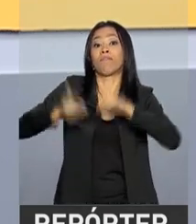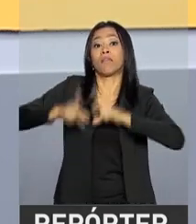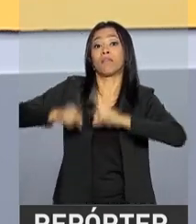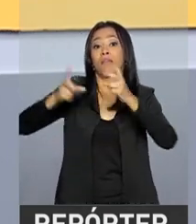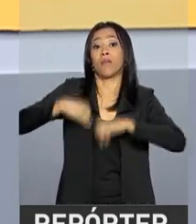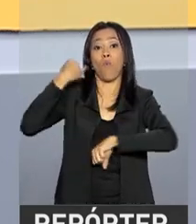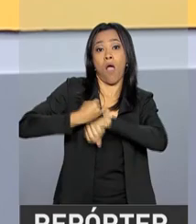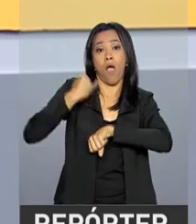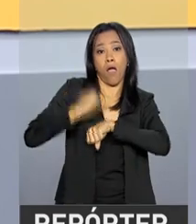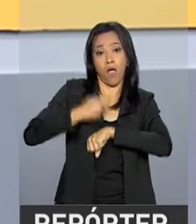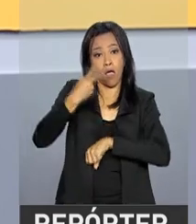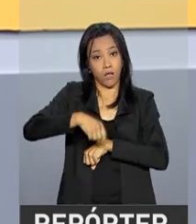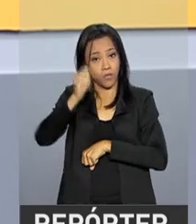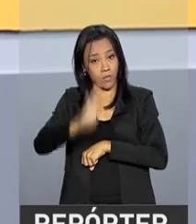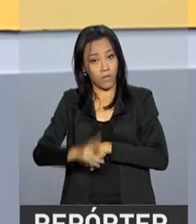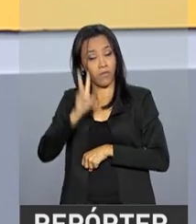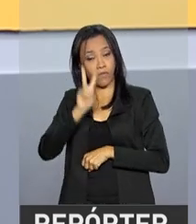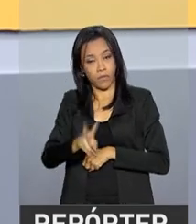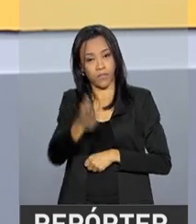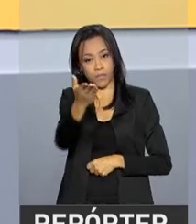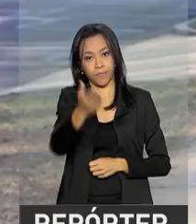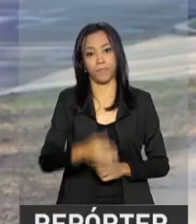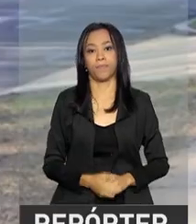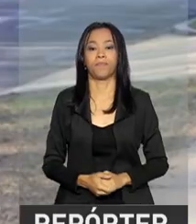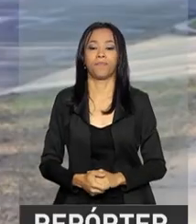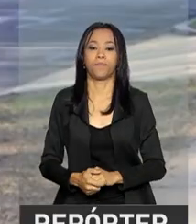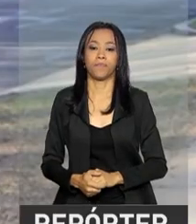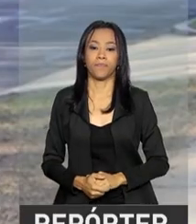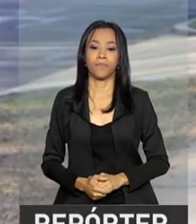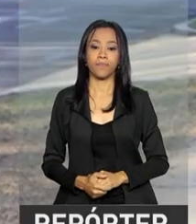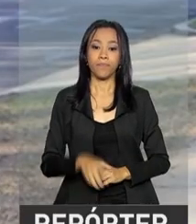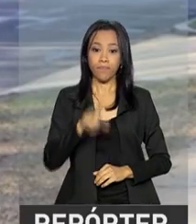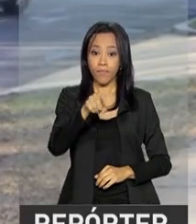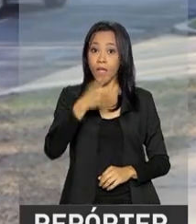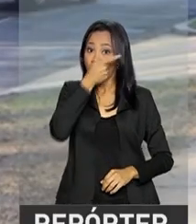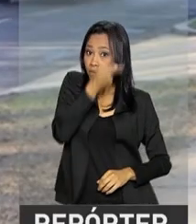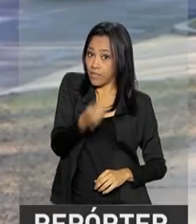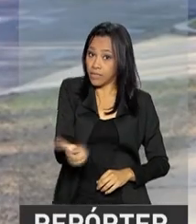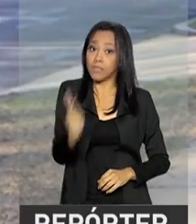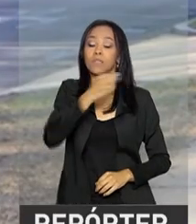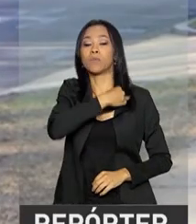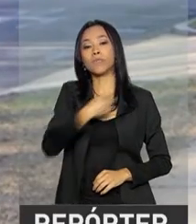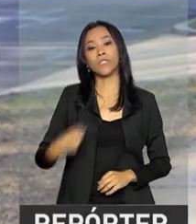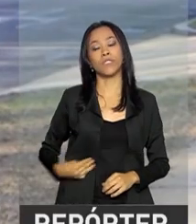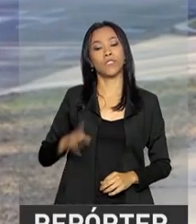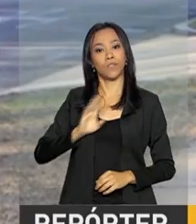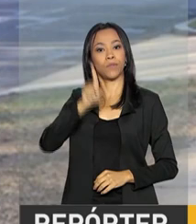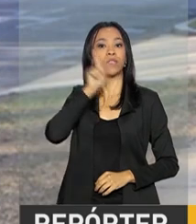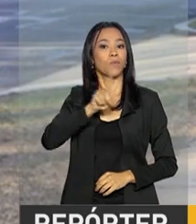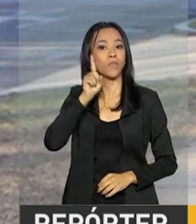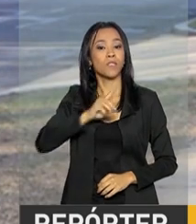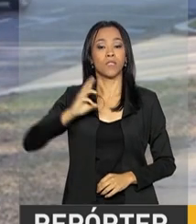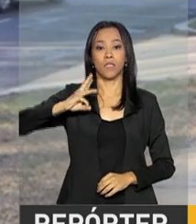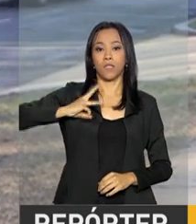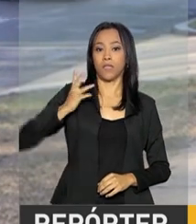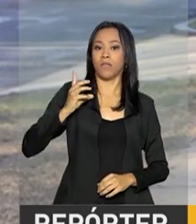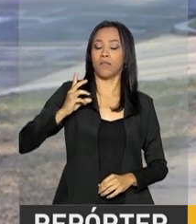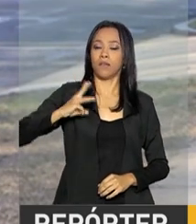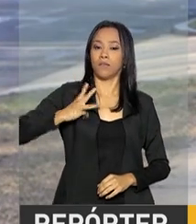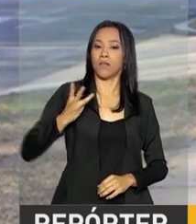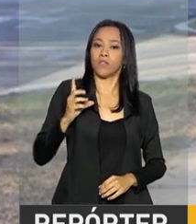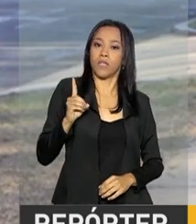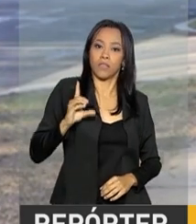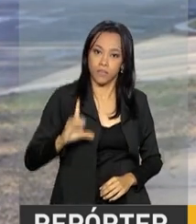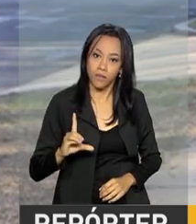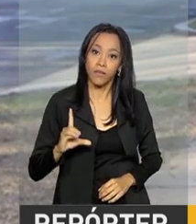correspondente paula de orti acompanhou a visita do ministro ao washington é para tratar de um relatório do